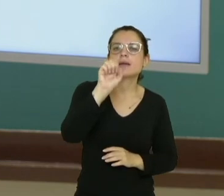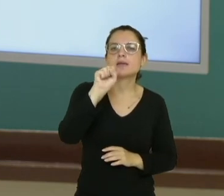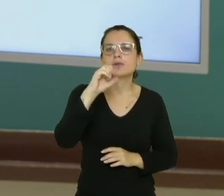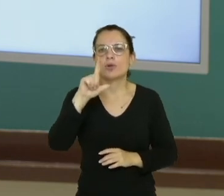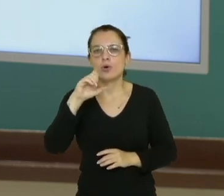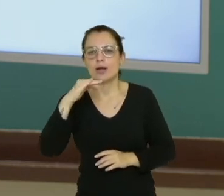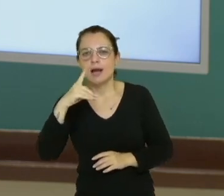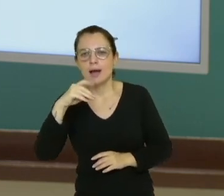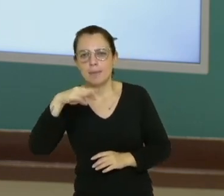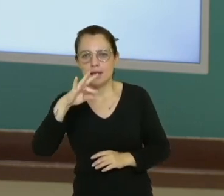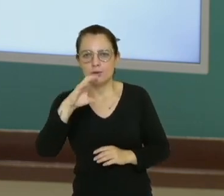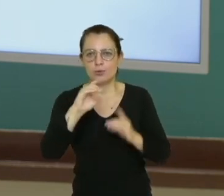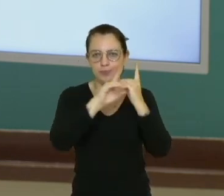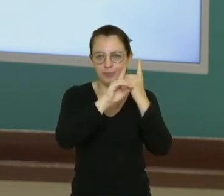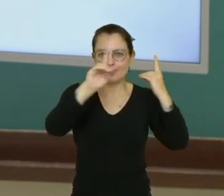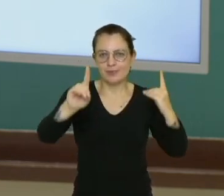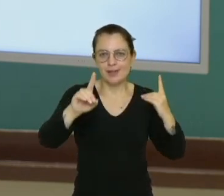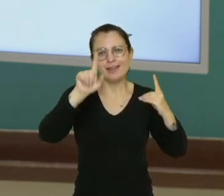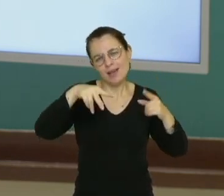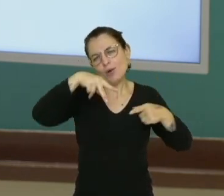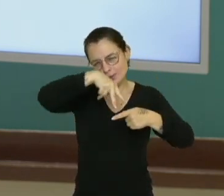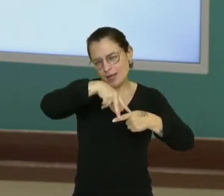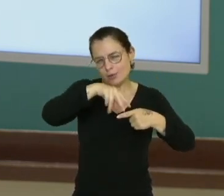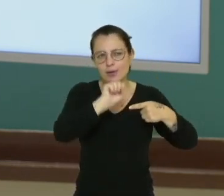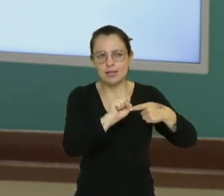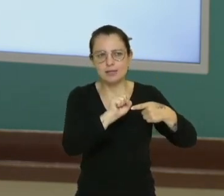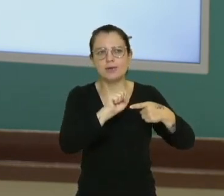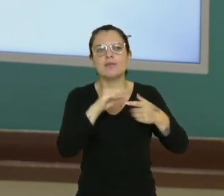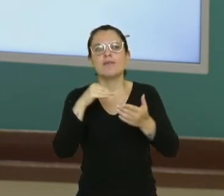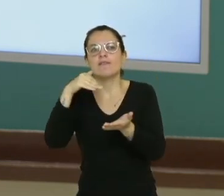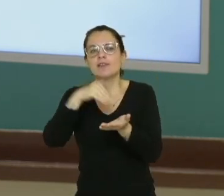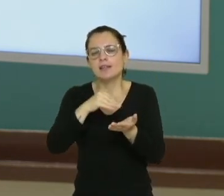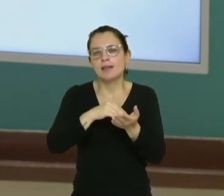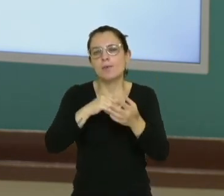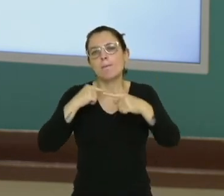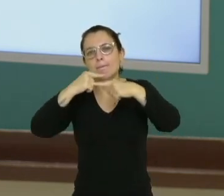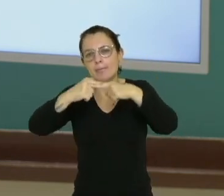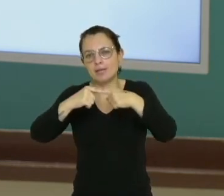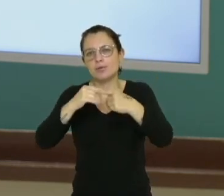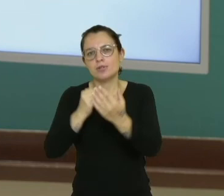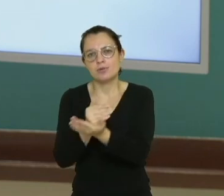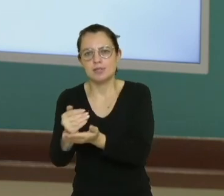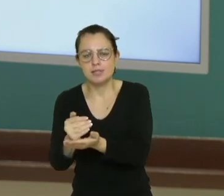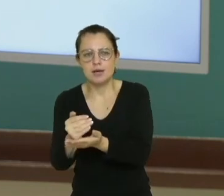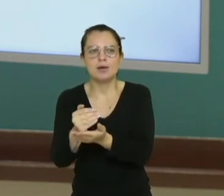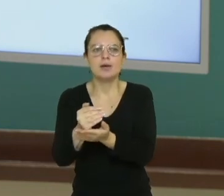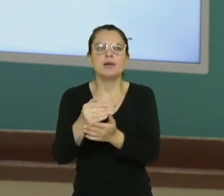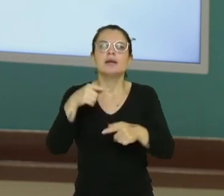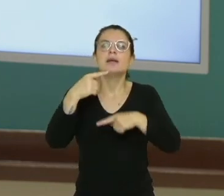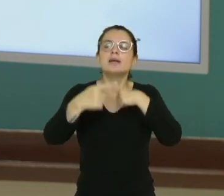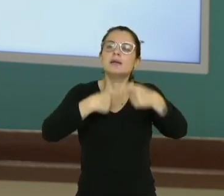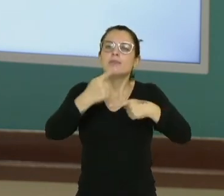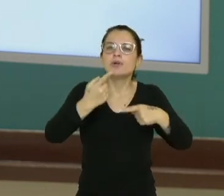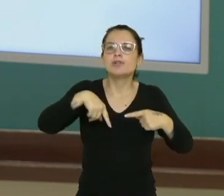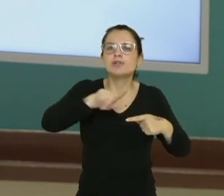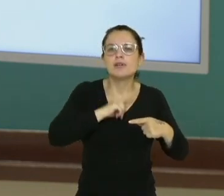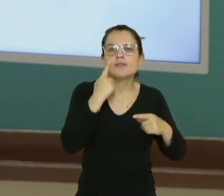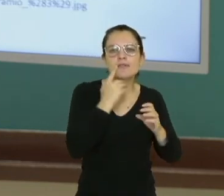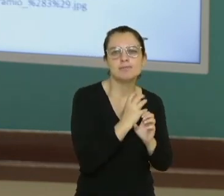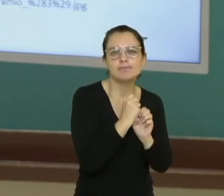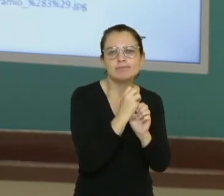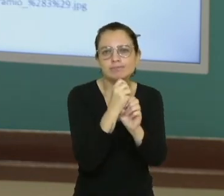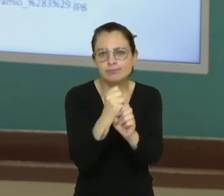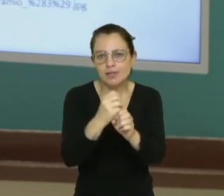inicial, o famoso delta S, final menos inicial, e o caminho percorrido, que é a soma de todos os deslocamentos que foram